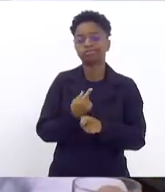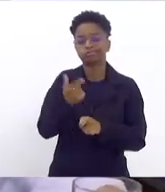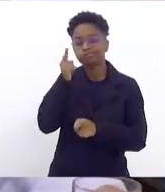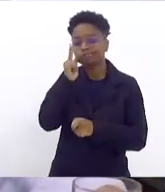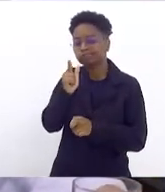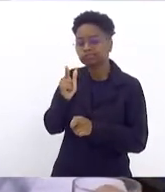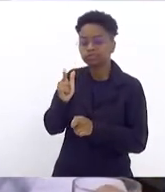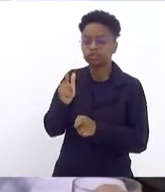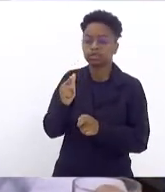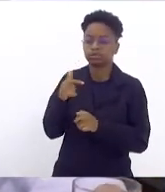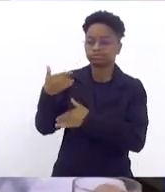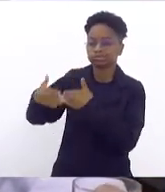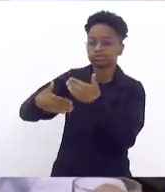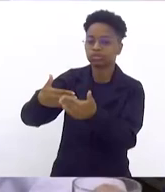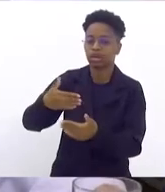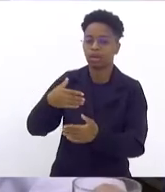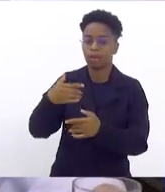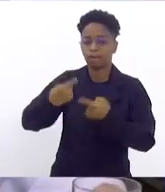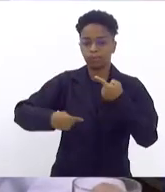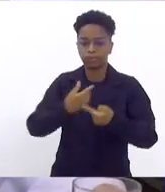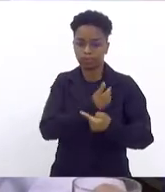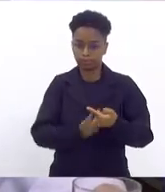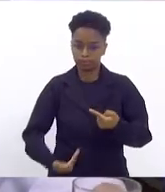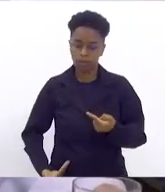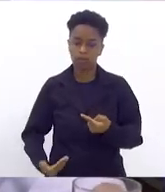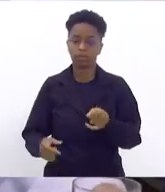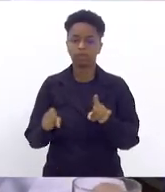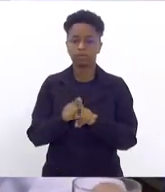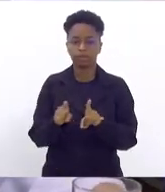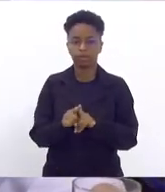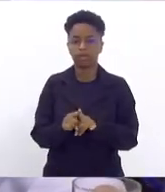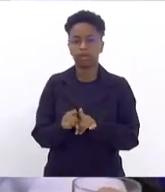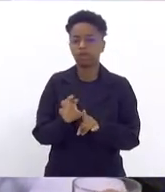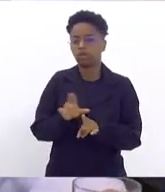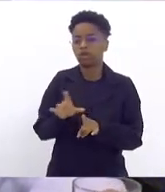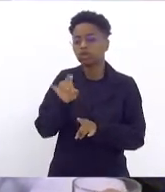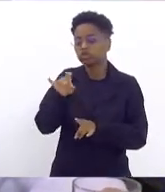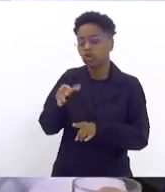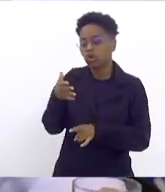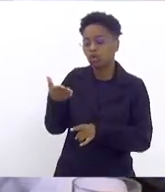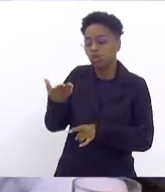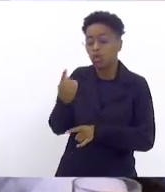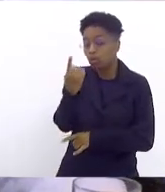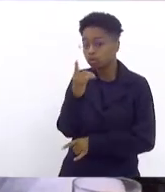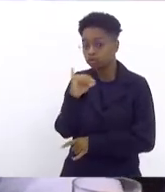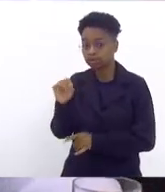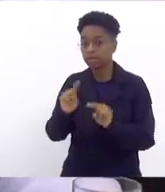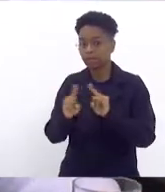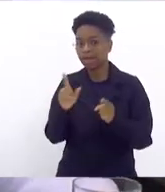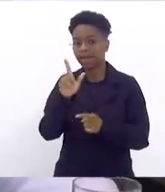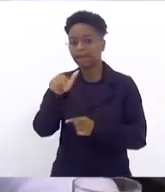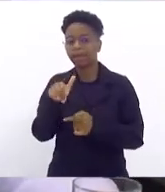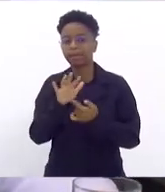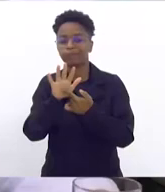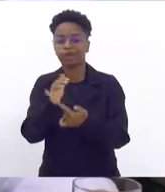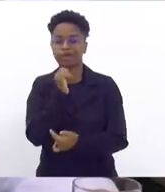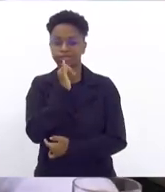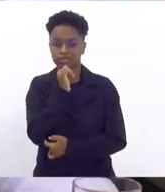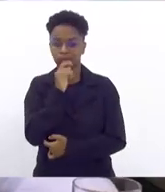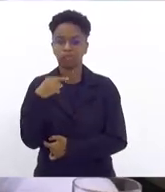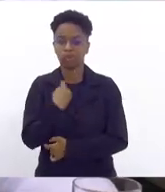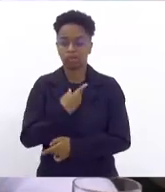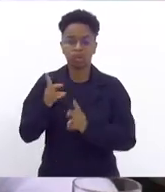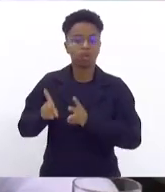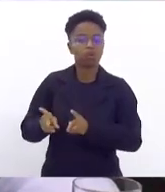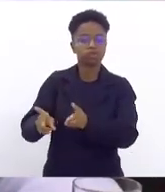Paulo destacou, de políticas públicas, que não só sejam nesse dia, mas que nesse dia sirvam de exemplo para a gente permanentemente